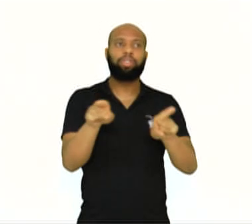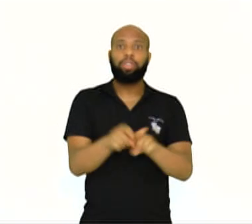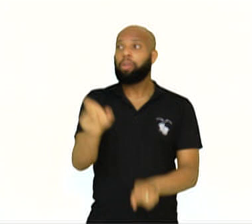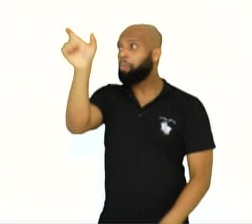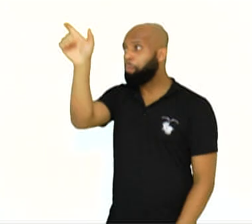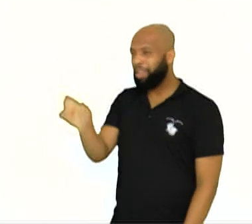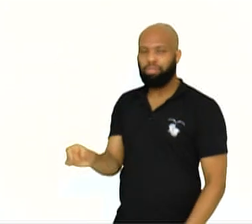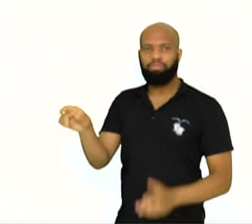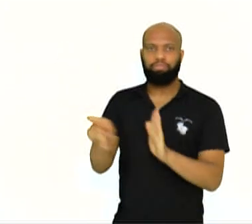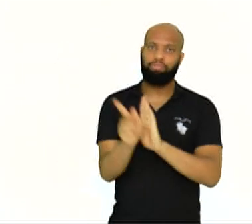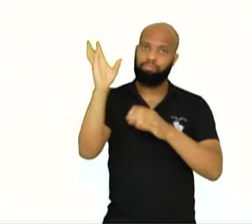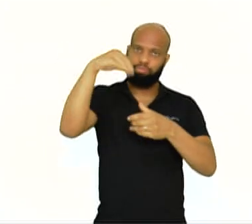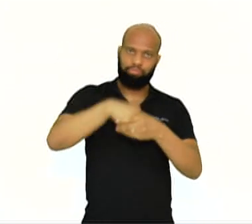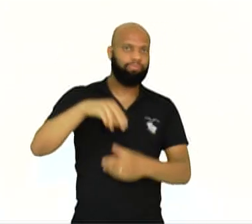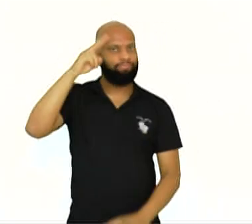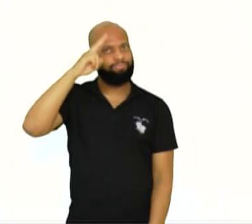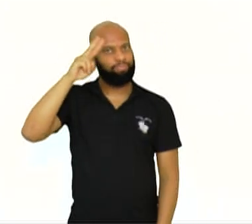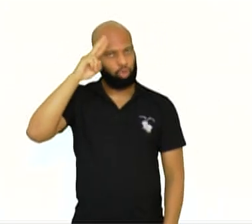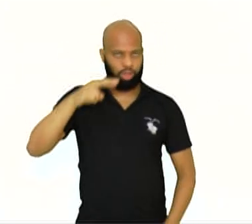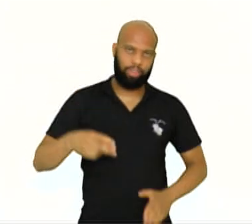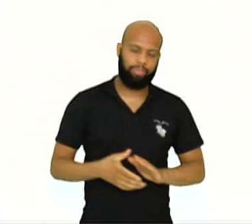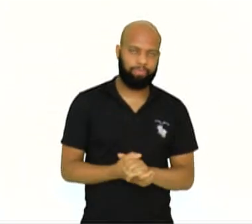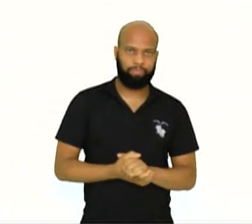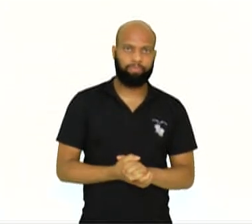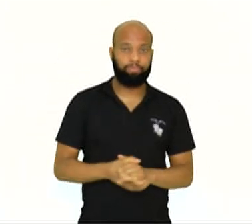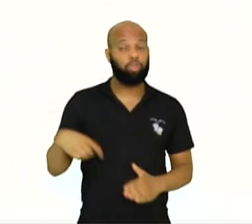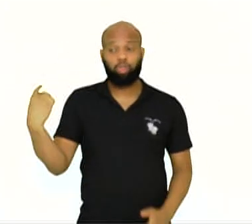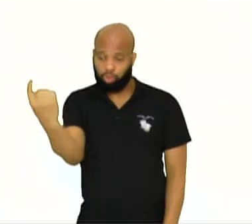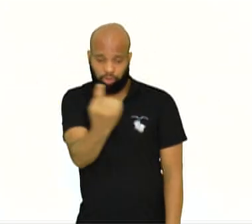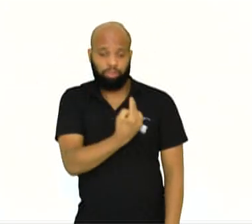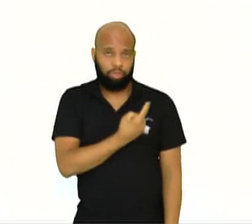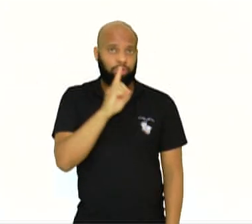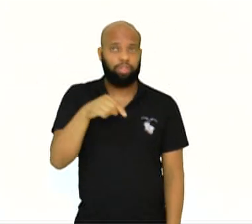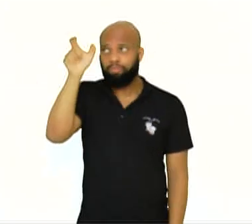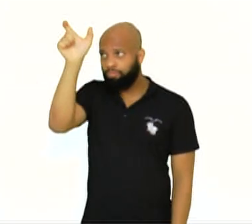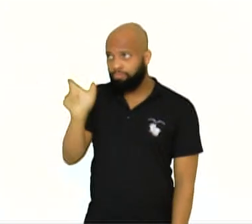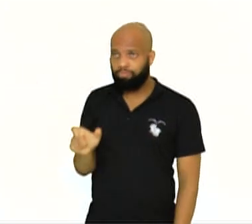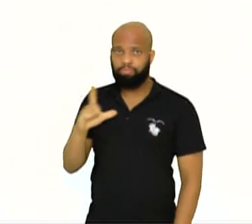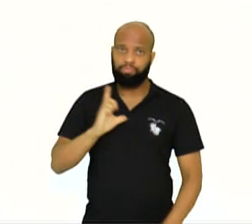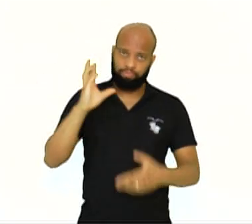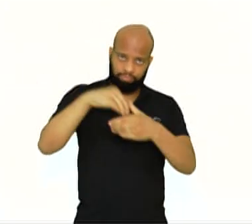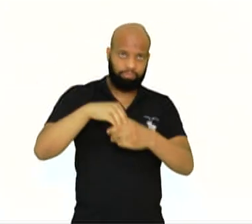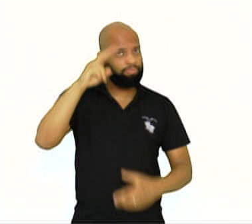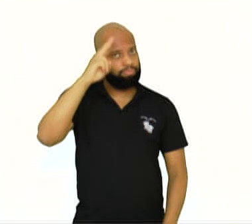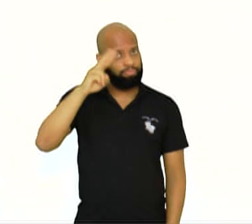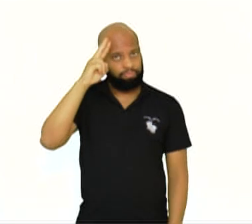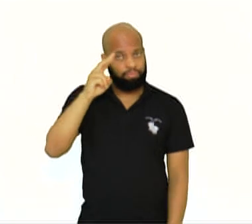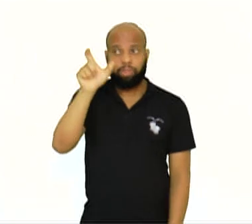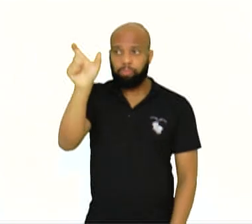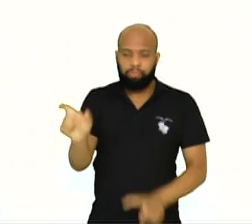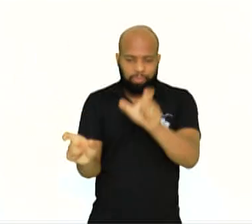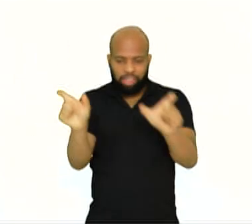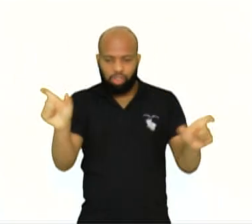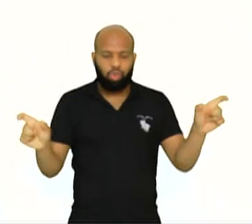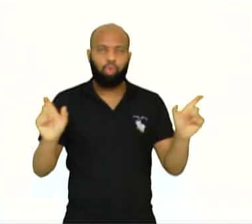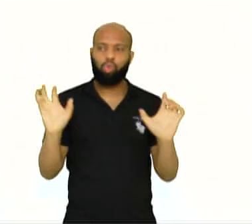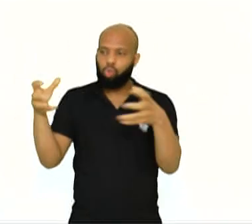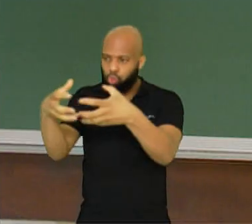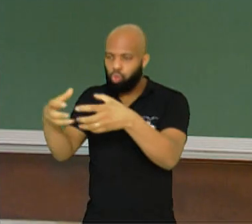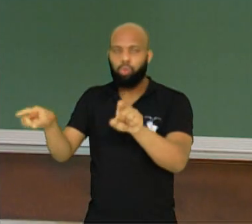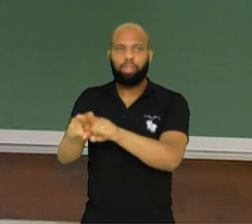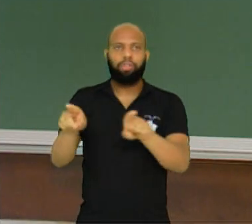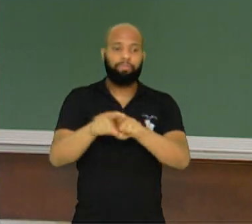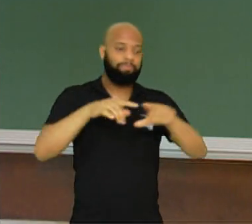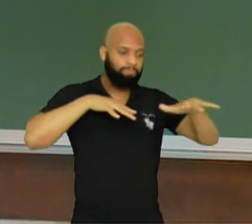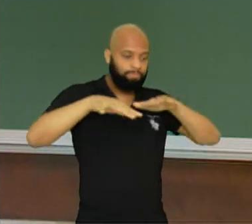sujeitos históricos. Quem são os sujeitos históricos? Nós somos os sujeitos históricos. São os indivíduos, são os grupos, são